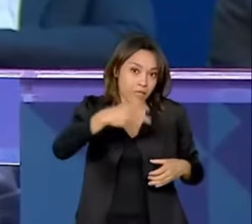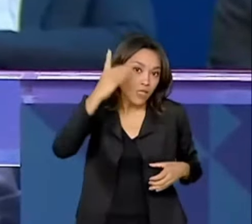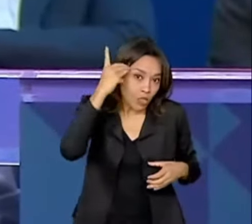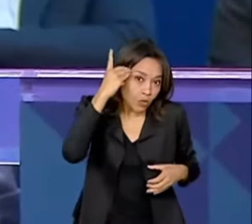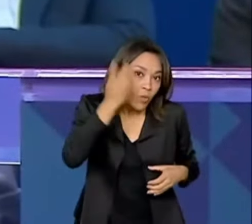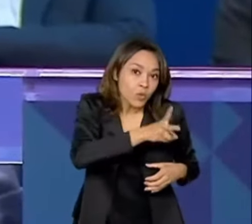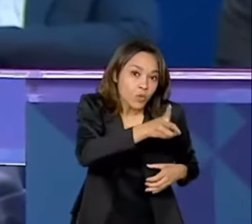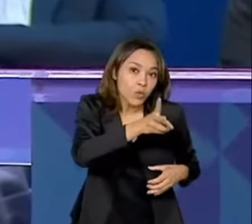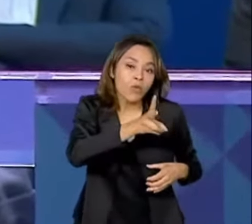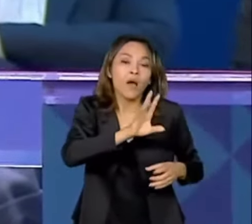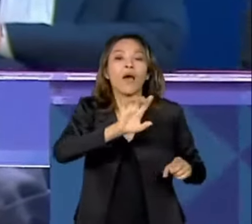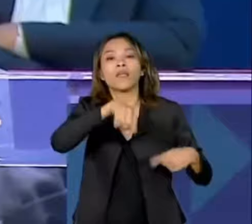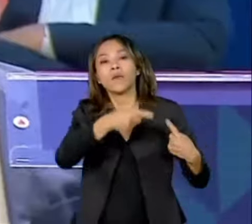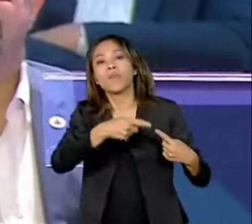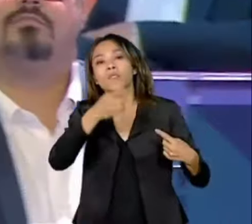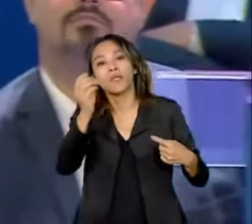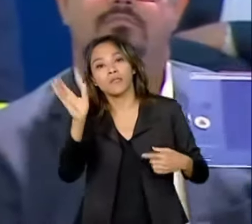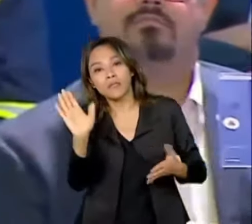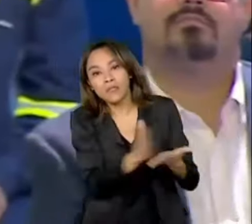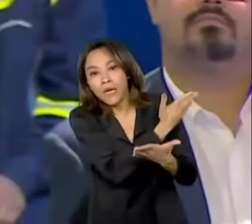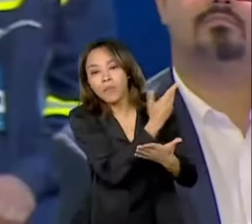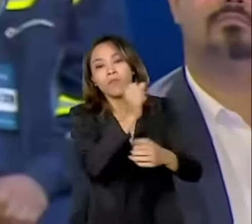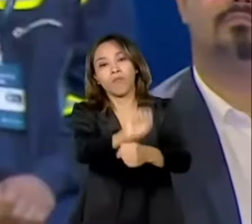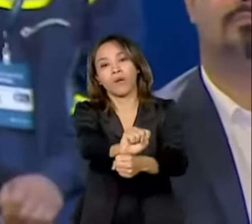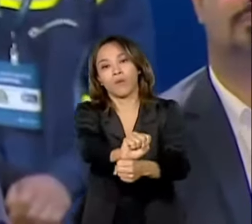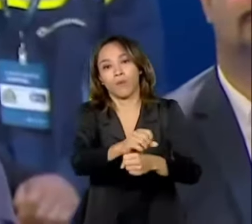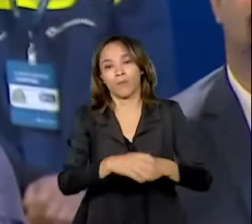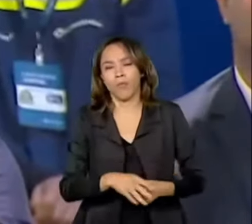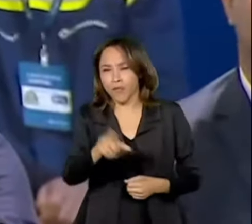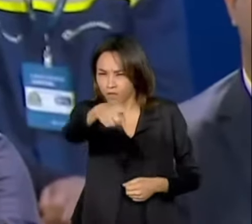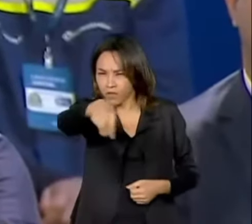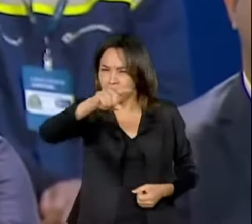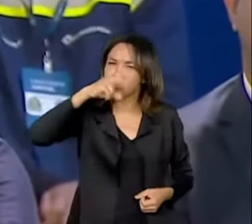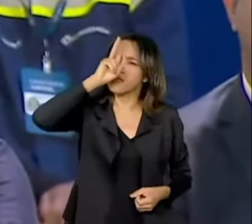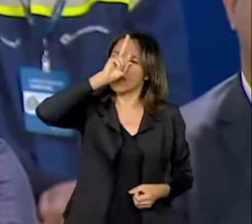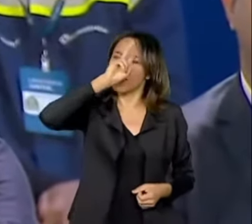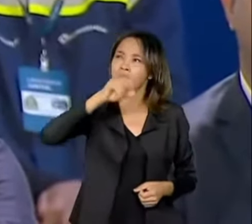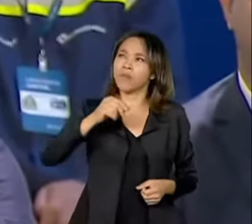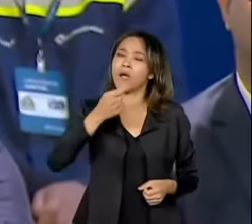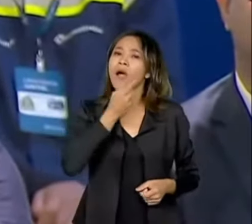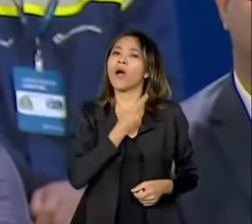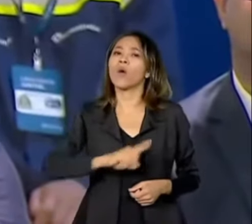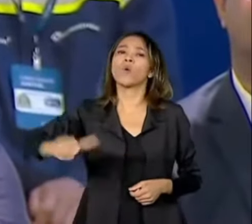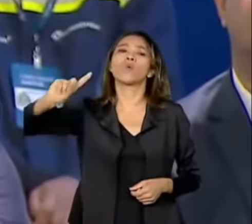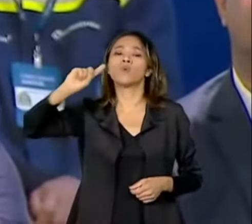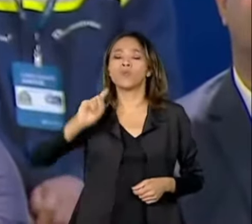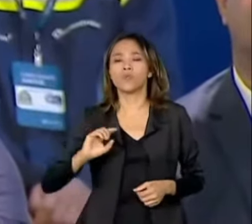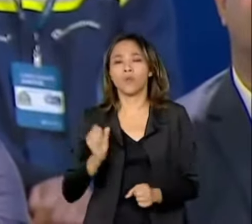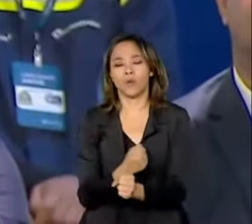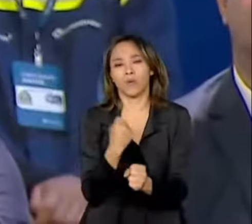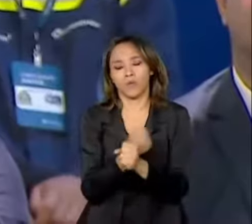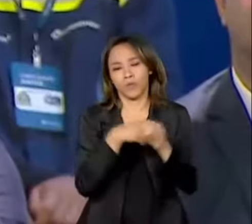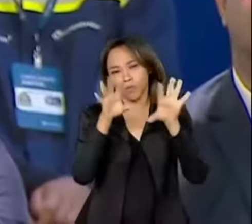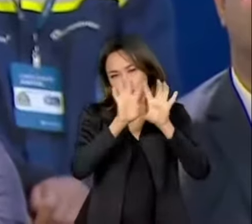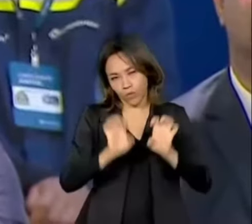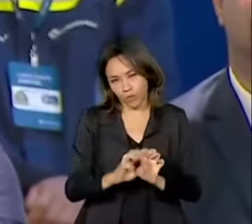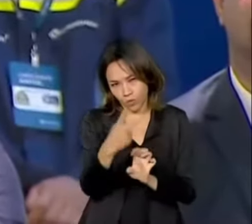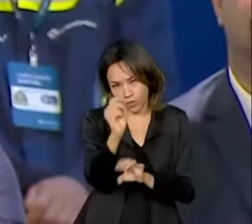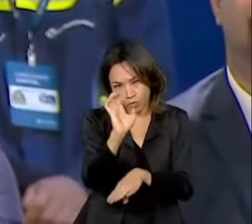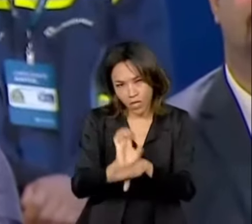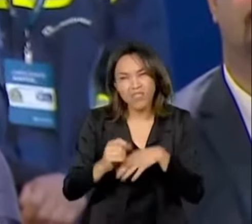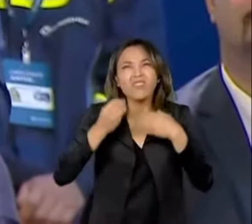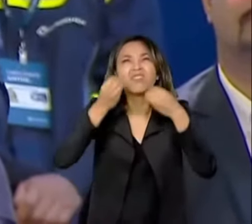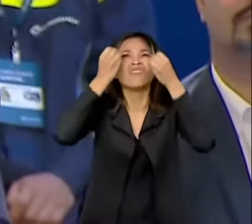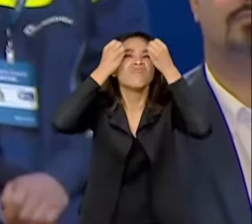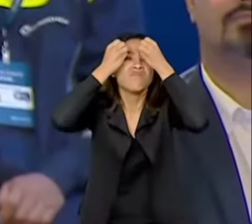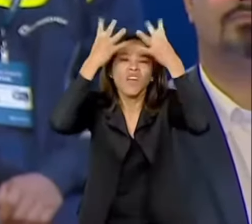muitos estados. Eu tenho perguntado se as pessoas se lembram qual é a última obra de infraestrutura dentro do seu estado. Ninguém